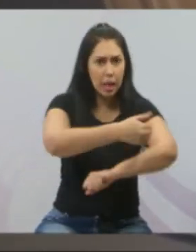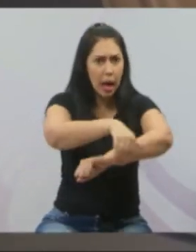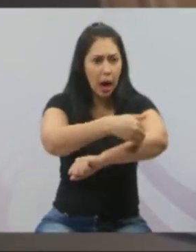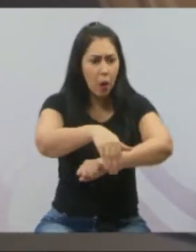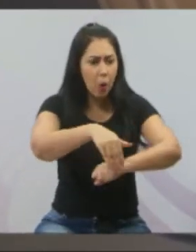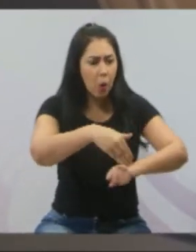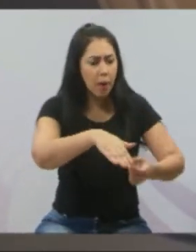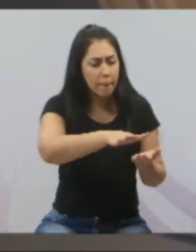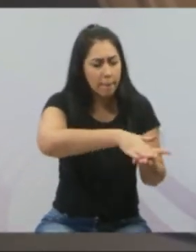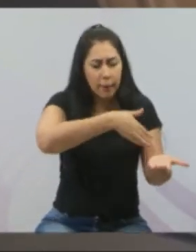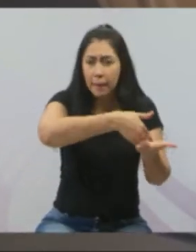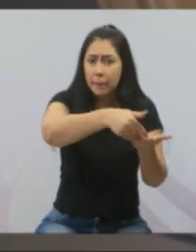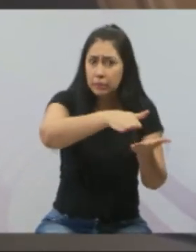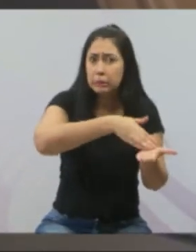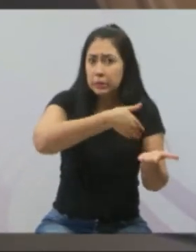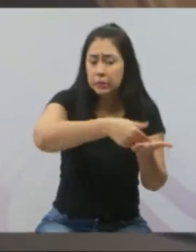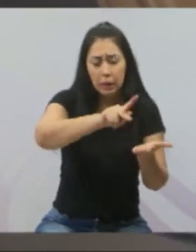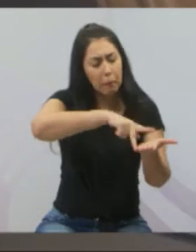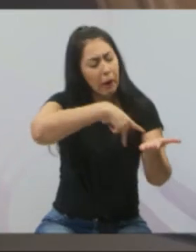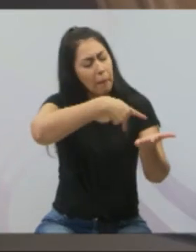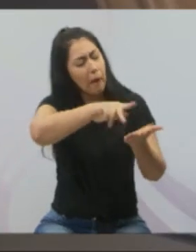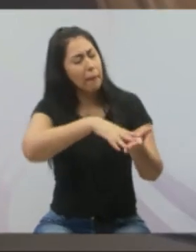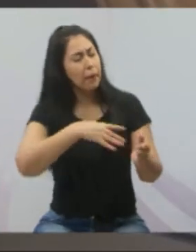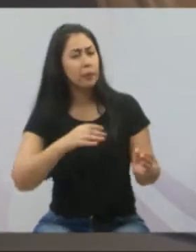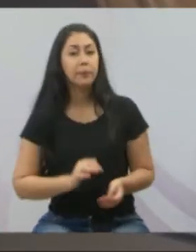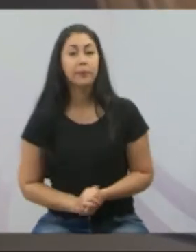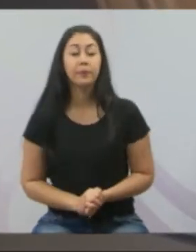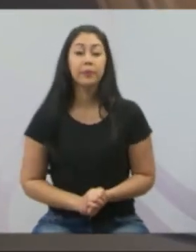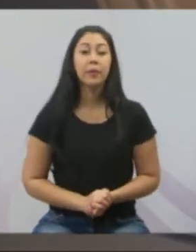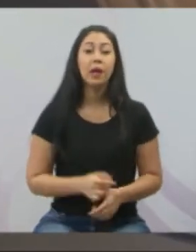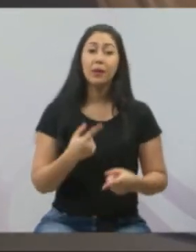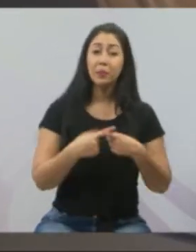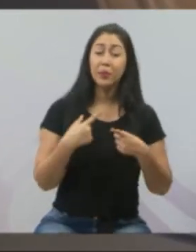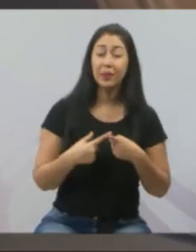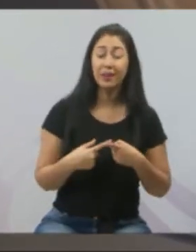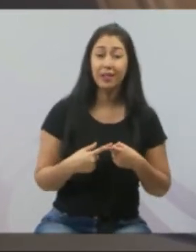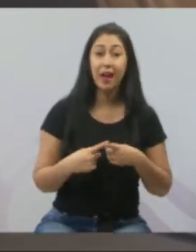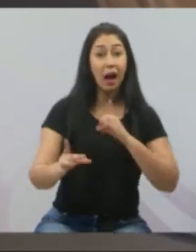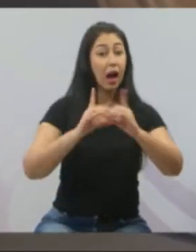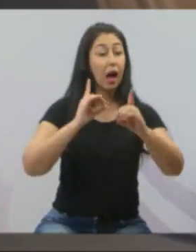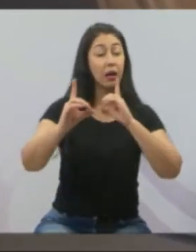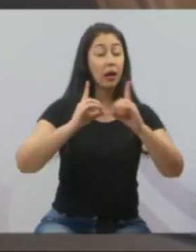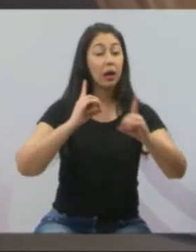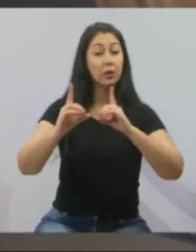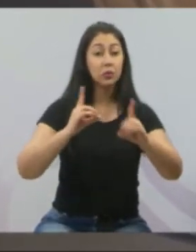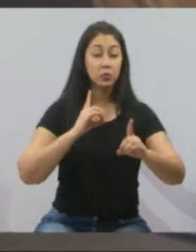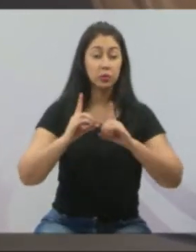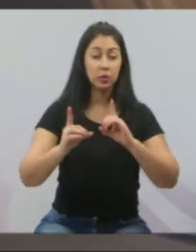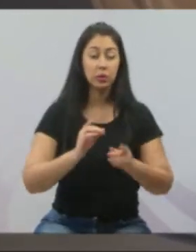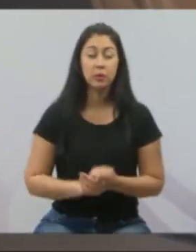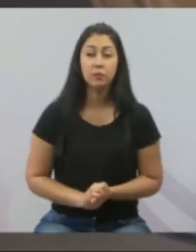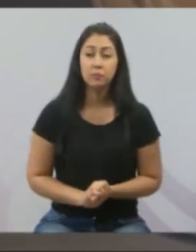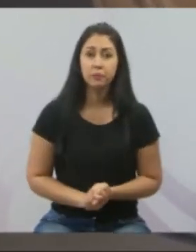atenção dispensada, subscrevemos. Vereador Valmir Parque do Meia Lua. Requerimento número 229.